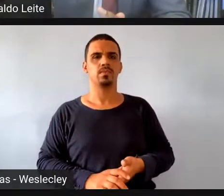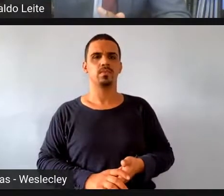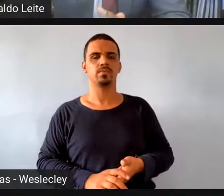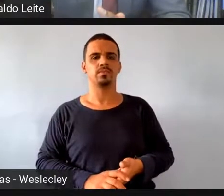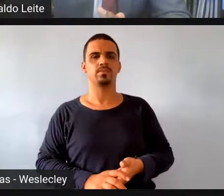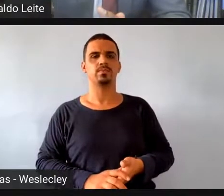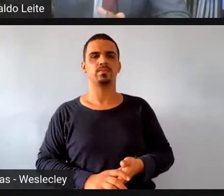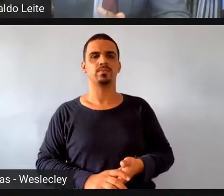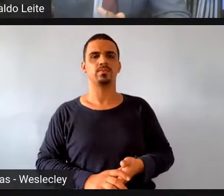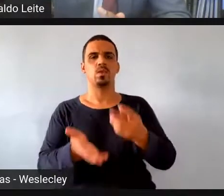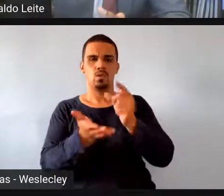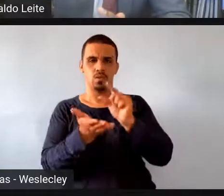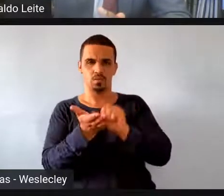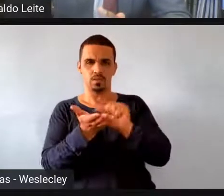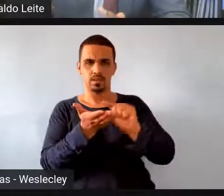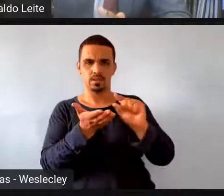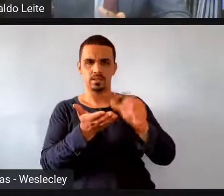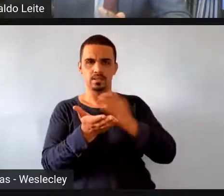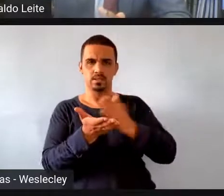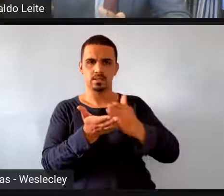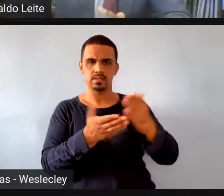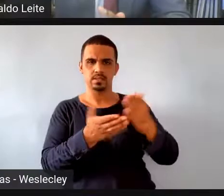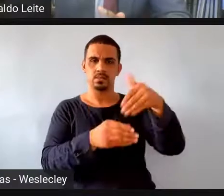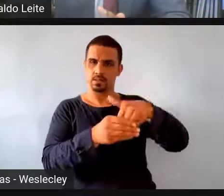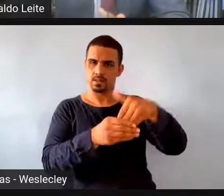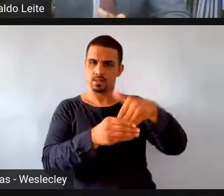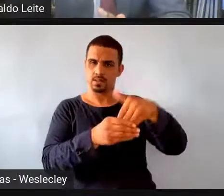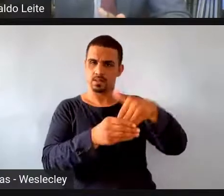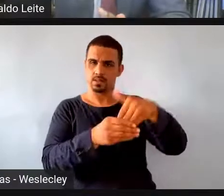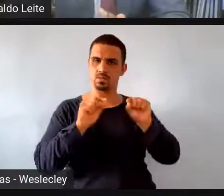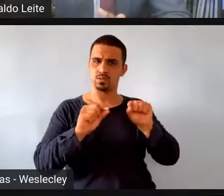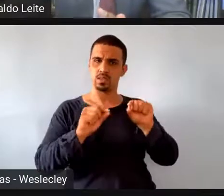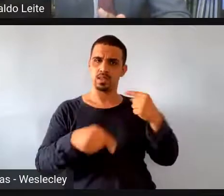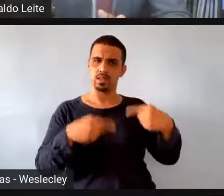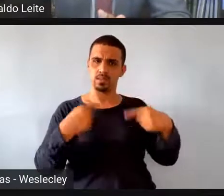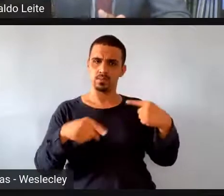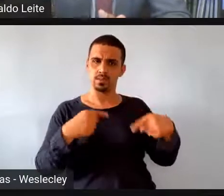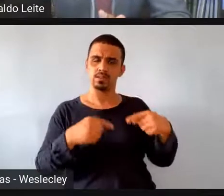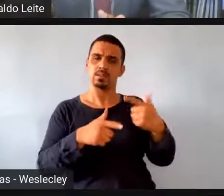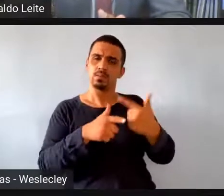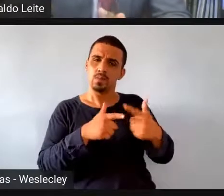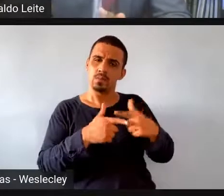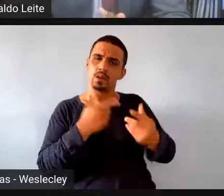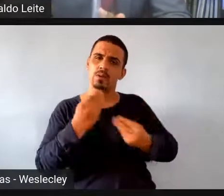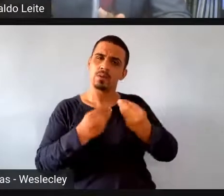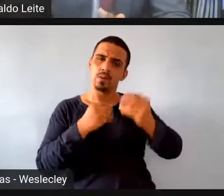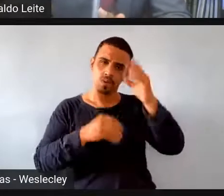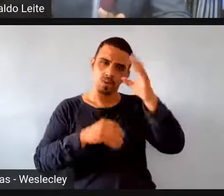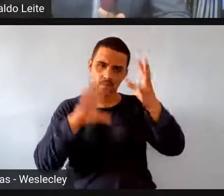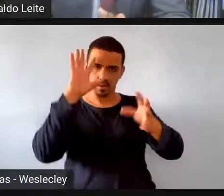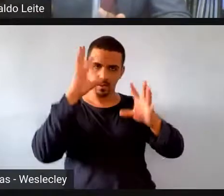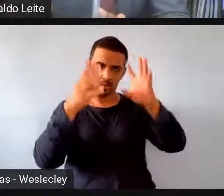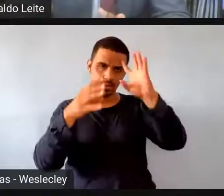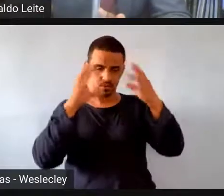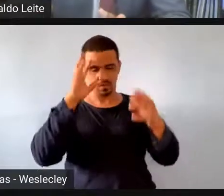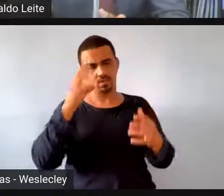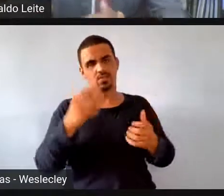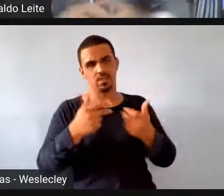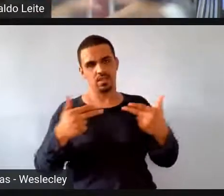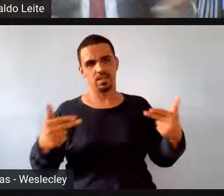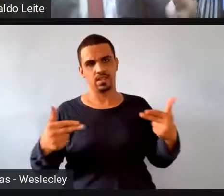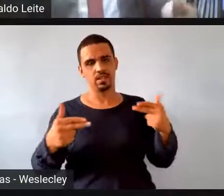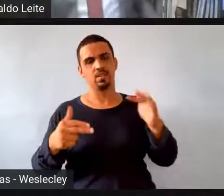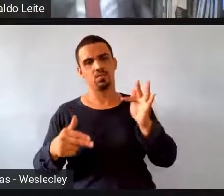por meio do financiamento eleitoral, então, a gente está discutindo, problematizando questões que, no fundo, tendem